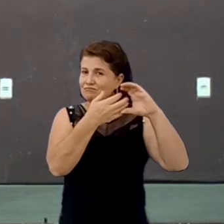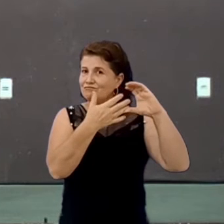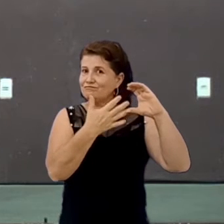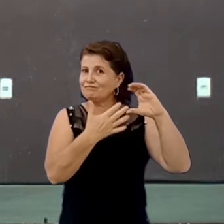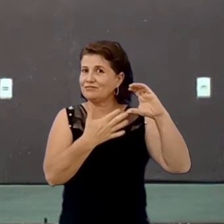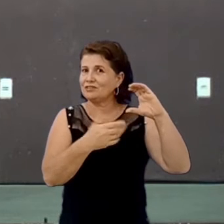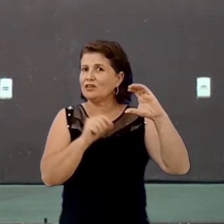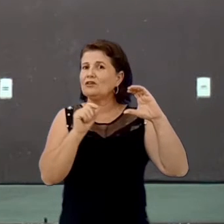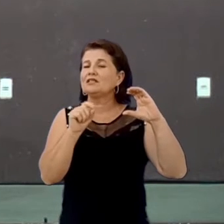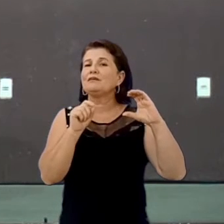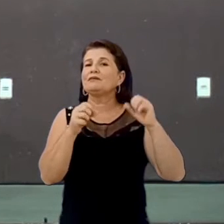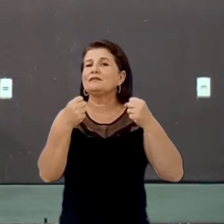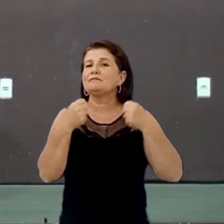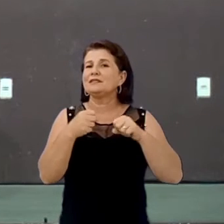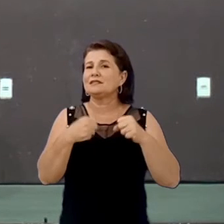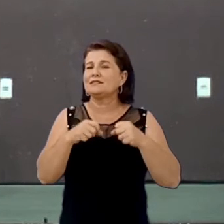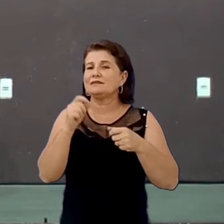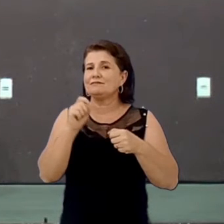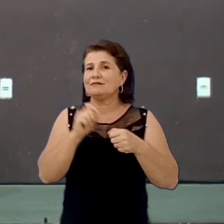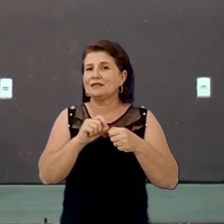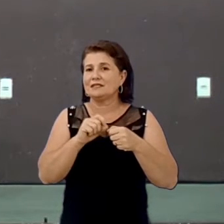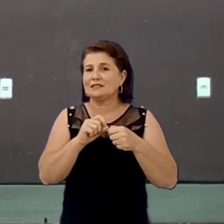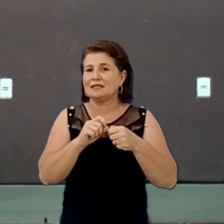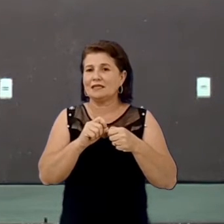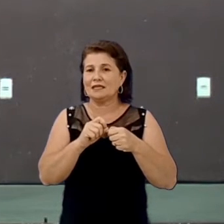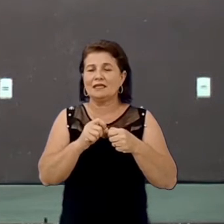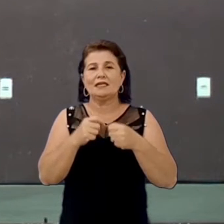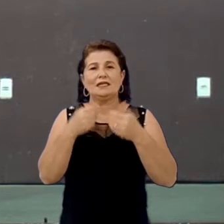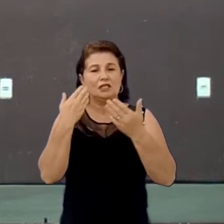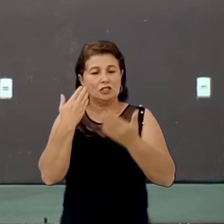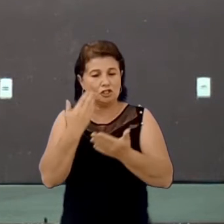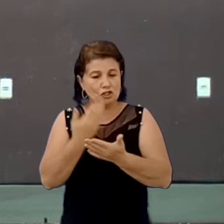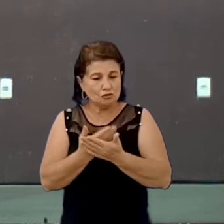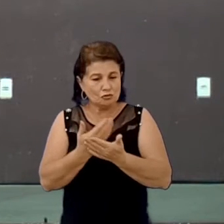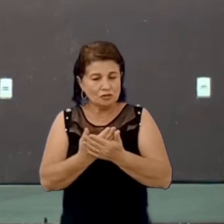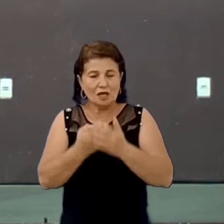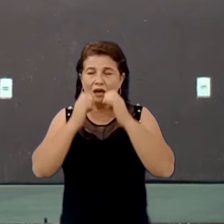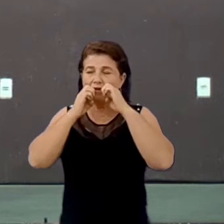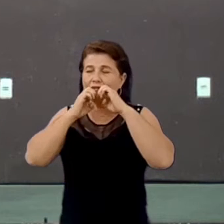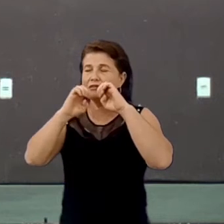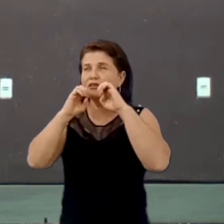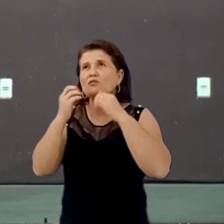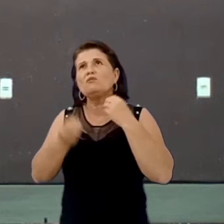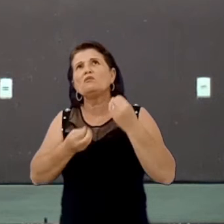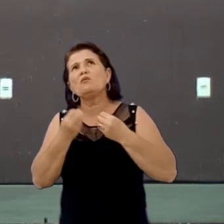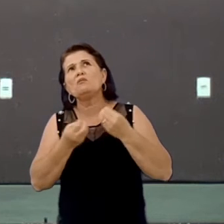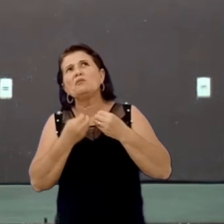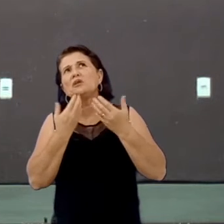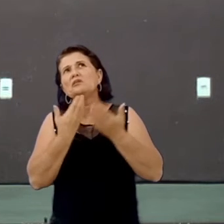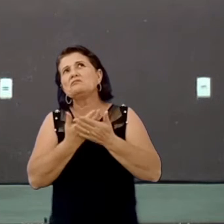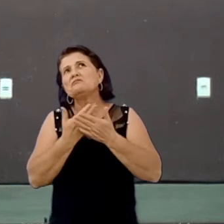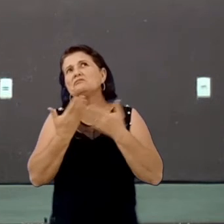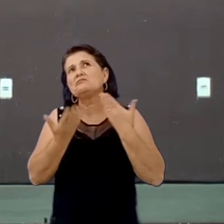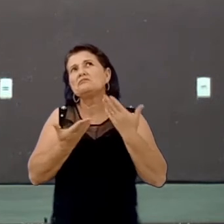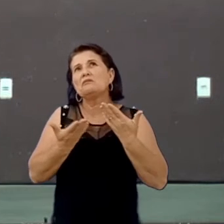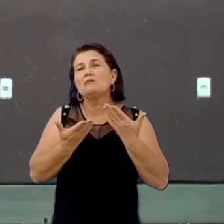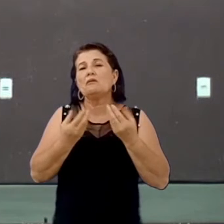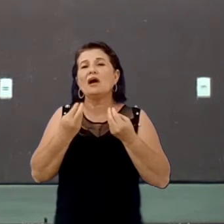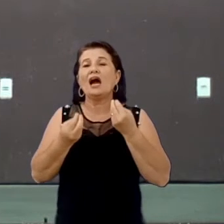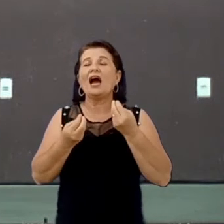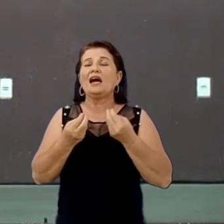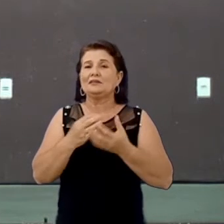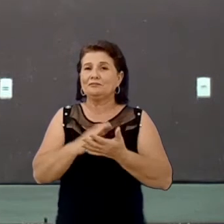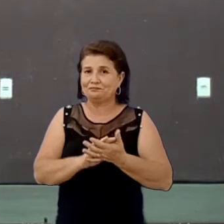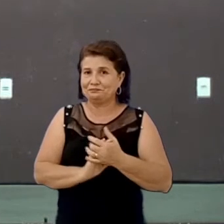sabe o que é que você precisa fazer? Entenda o evangelho que você está vivendo. Como assim? Se eu